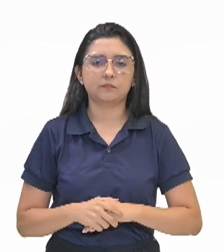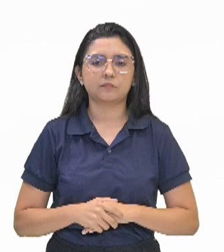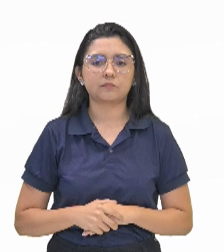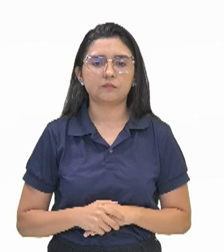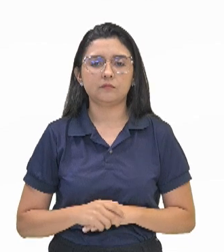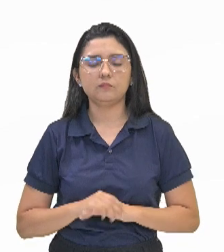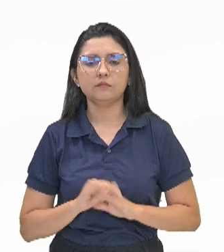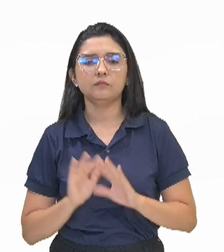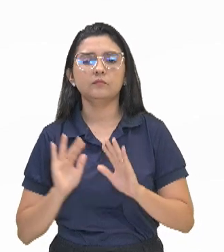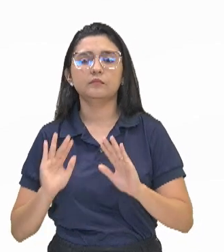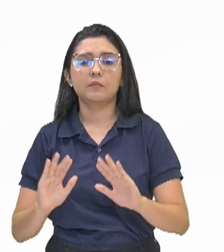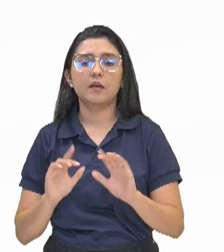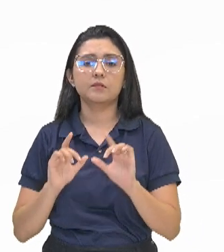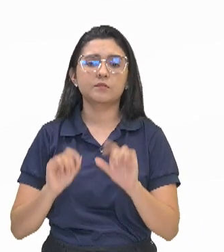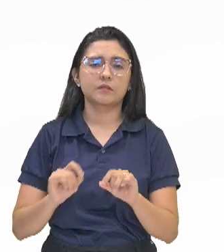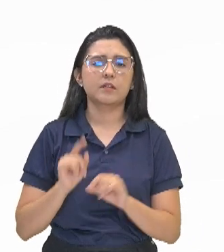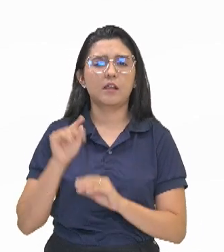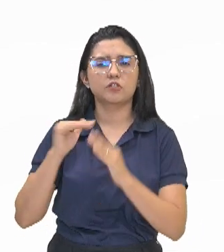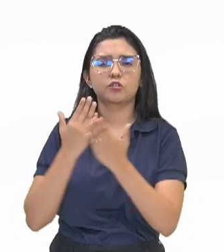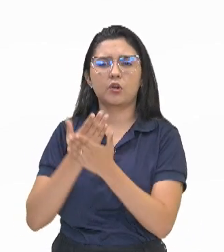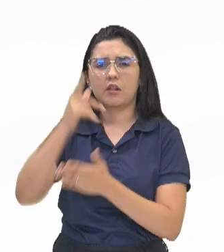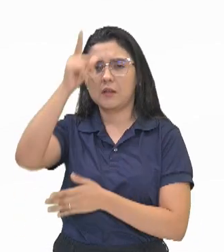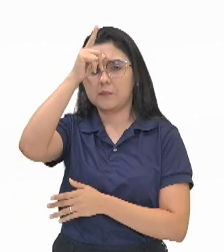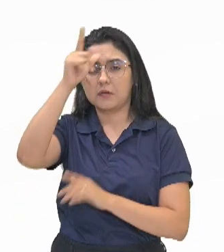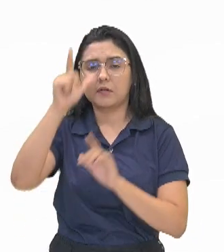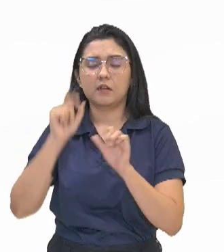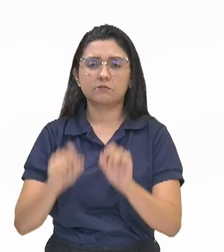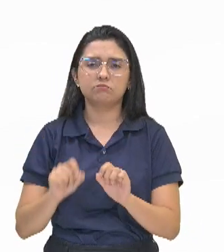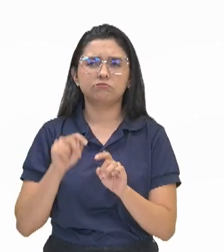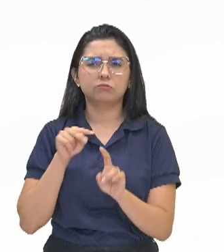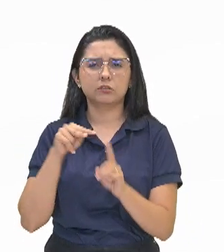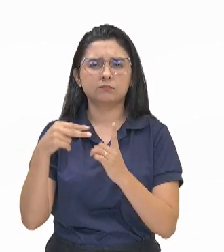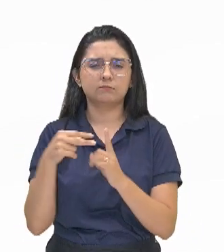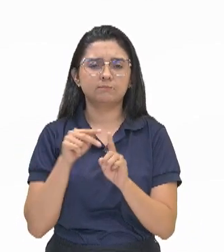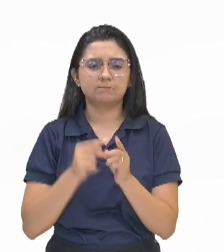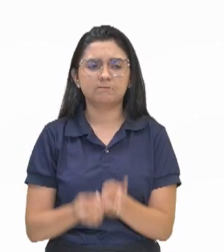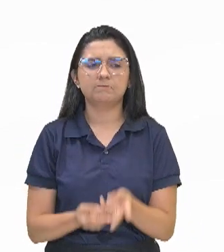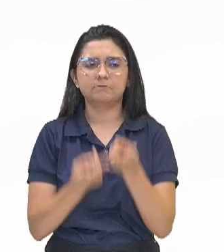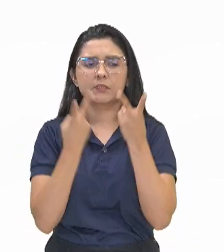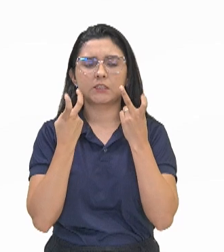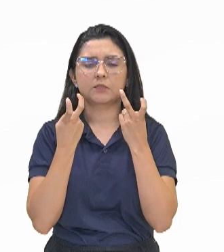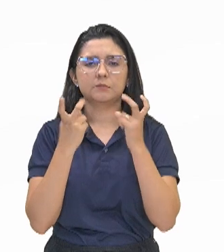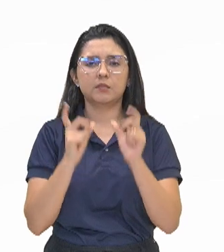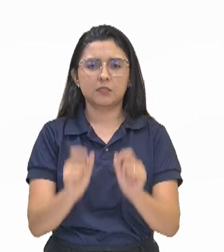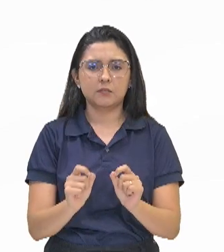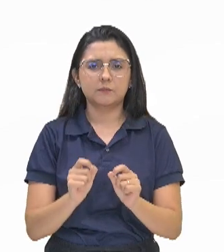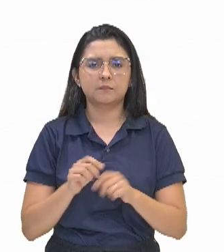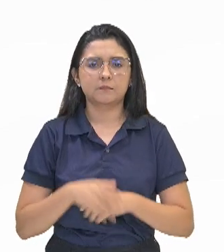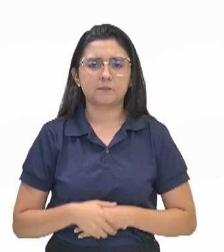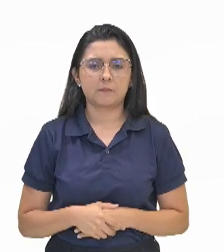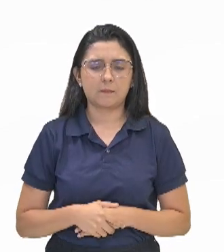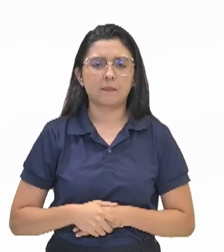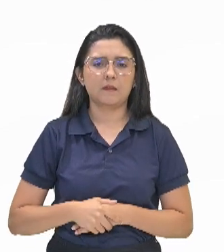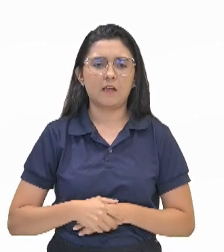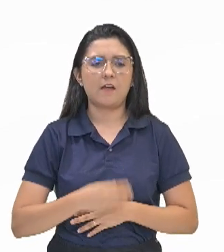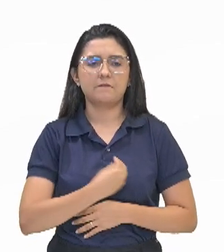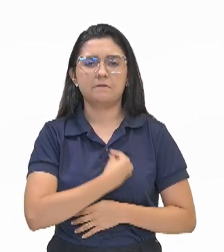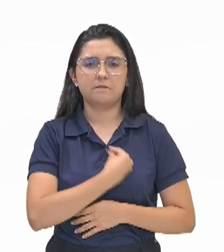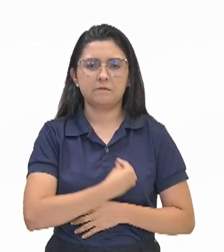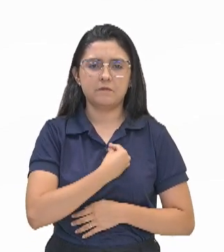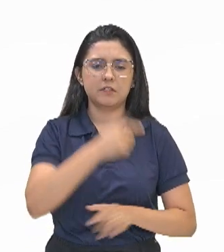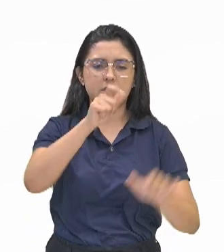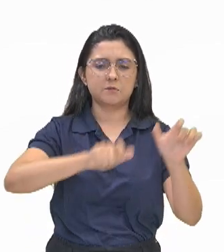escola de Frankfurt, então, olhando para esse mundo, olhando para essa realidade, olhando para a vida das pessoas